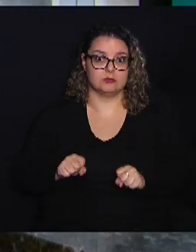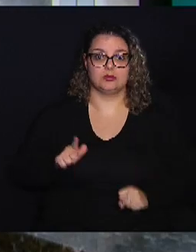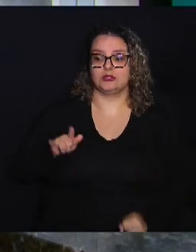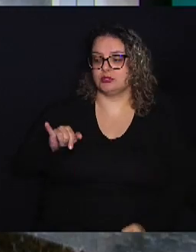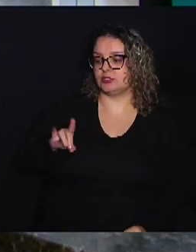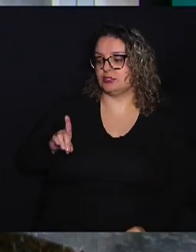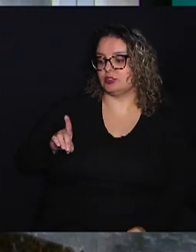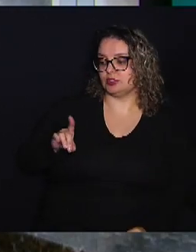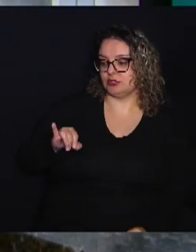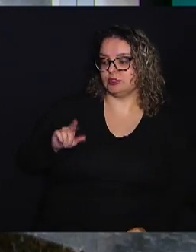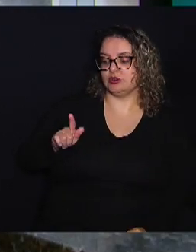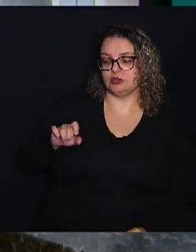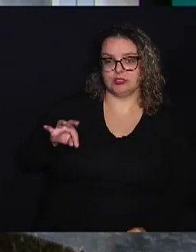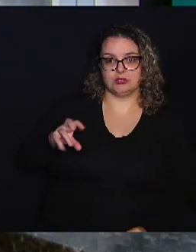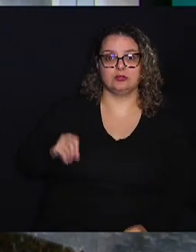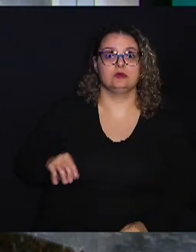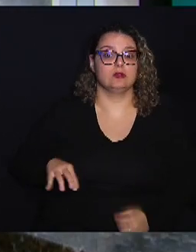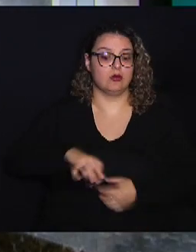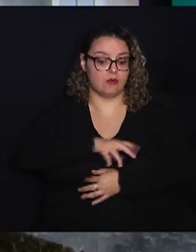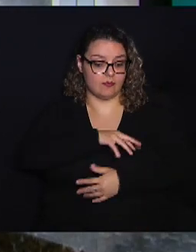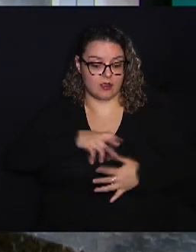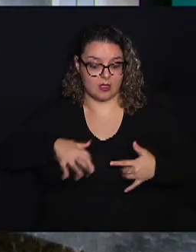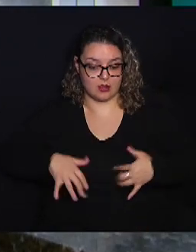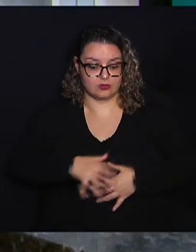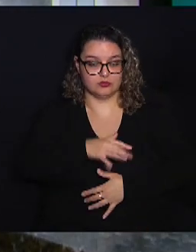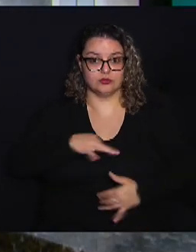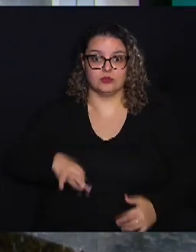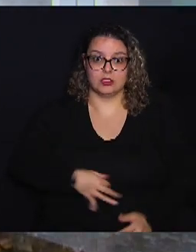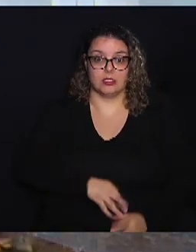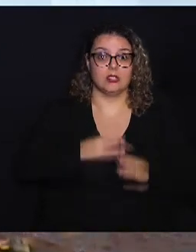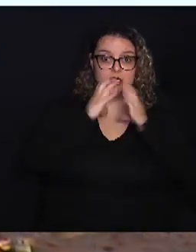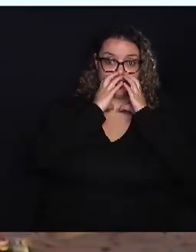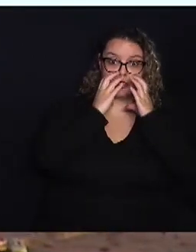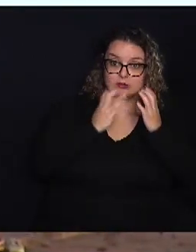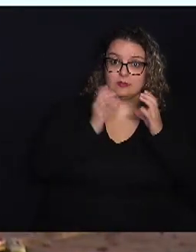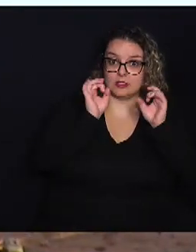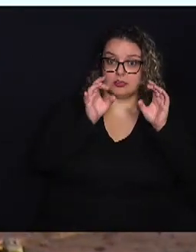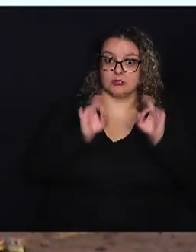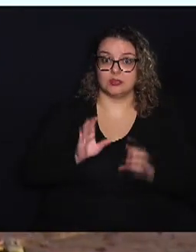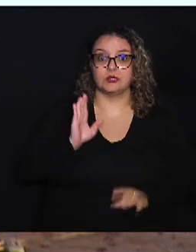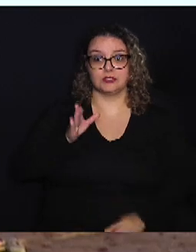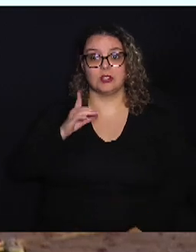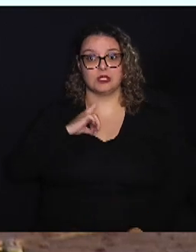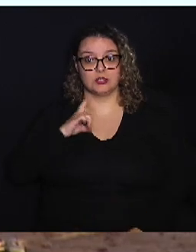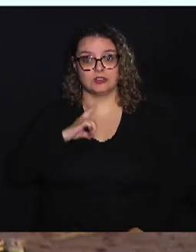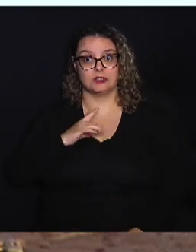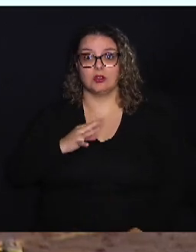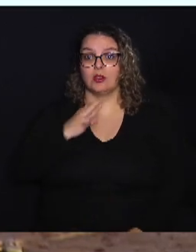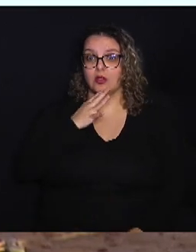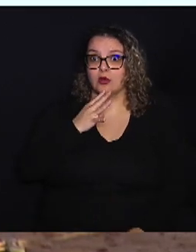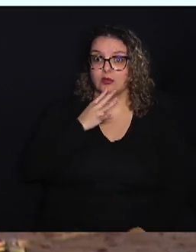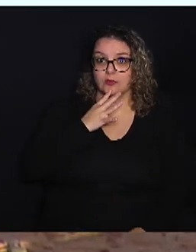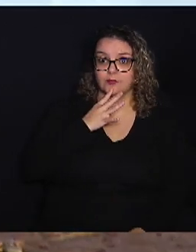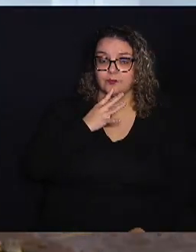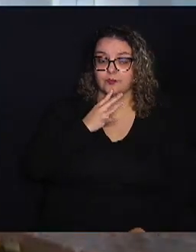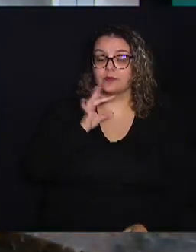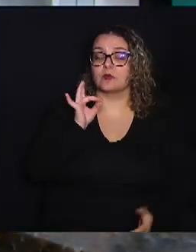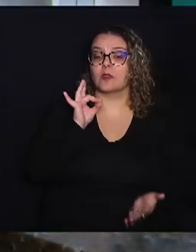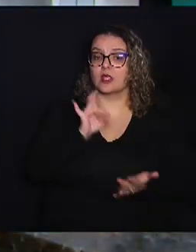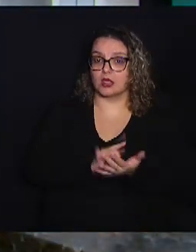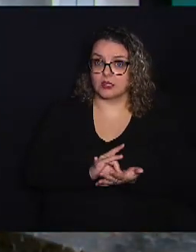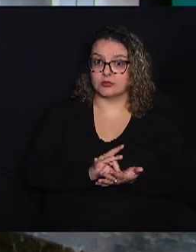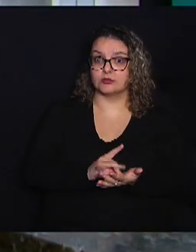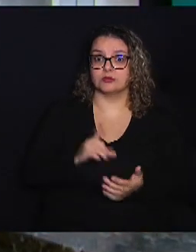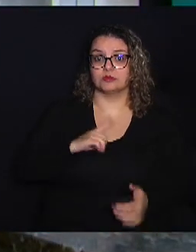ele é colonizado por esses organismos, e na capivara especificamente já existia o conhecimento da existência de